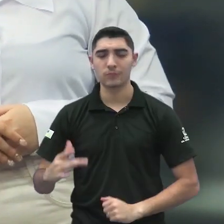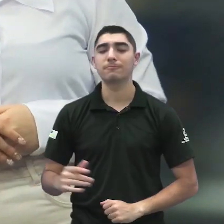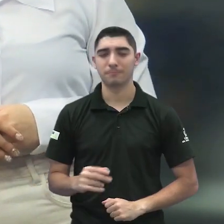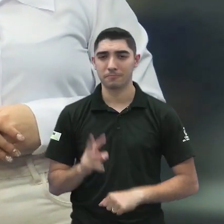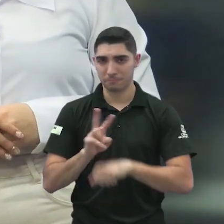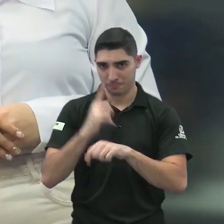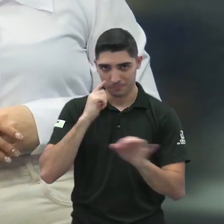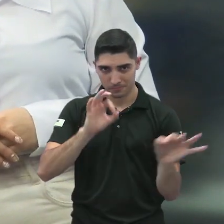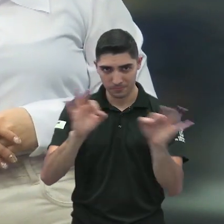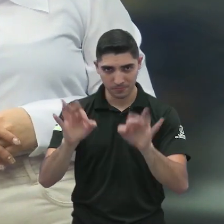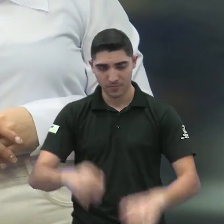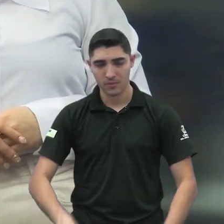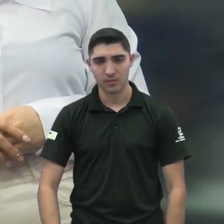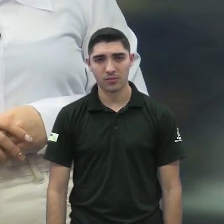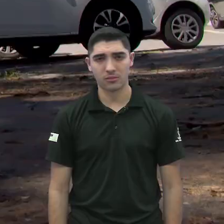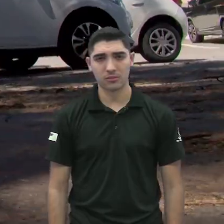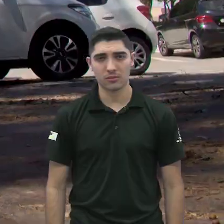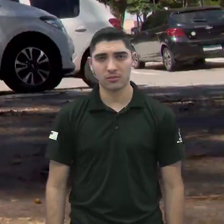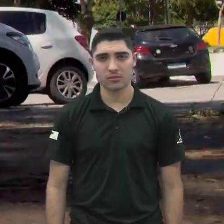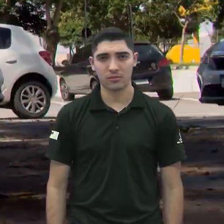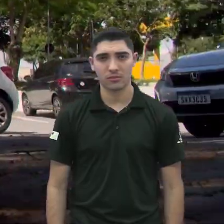e segurança. Confira!